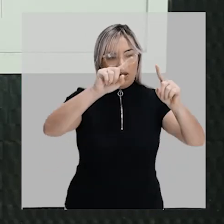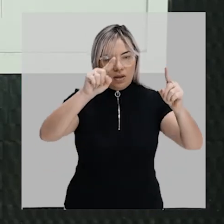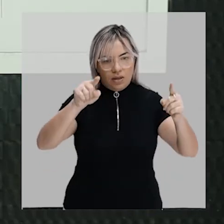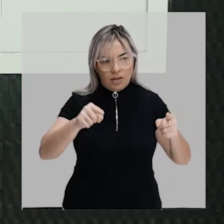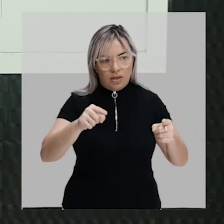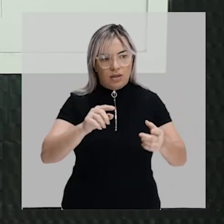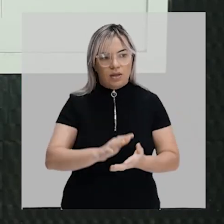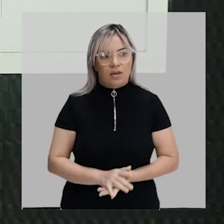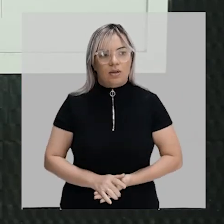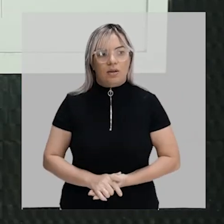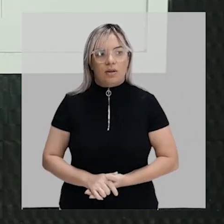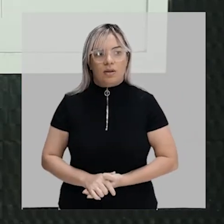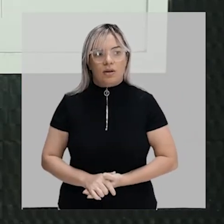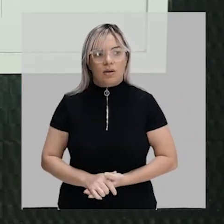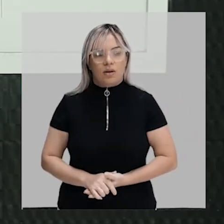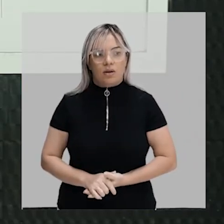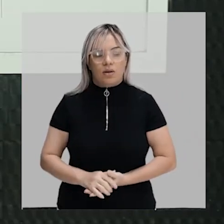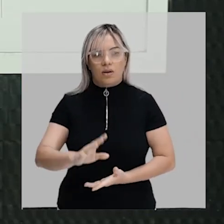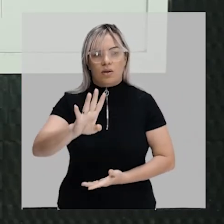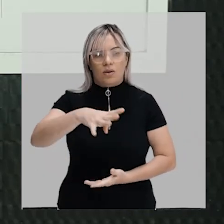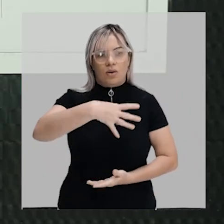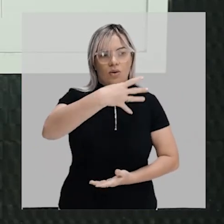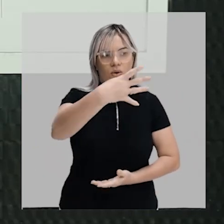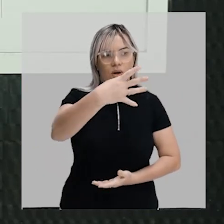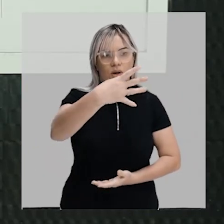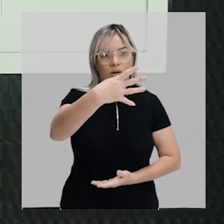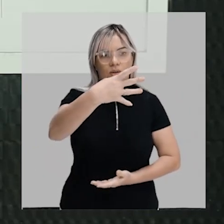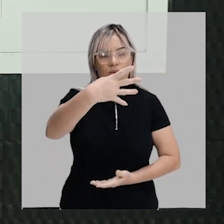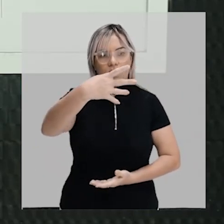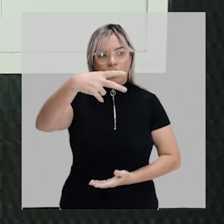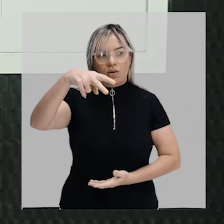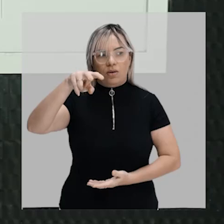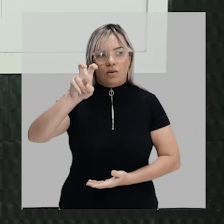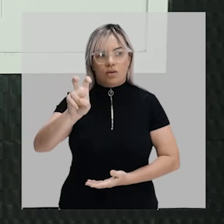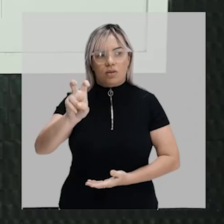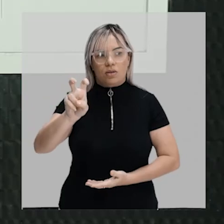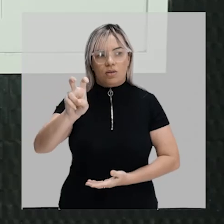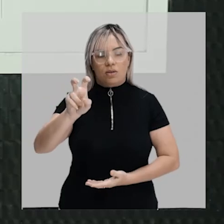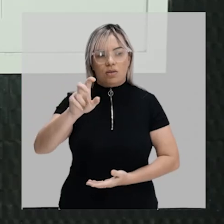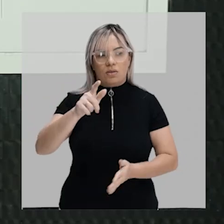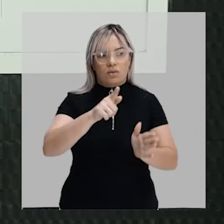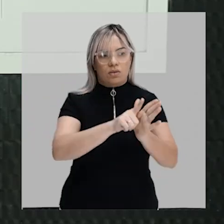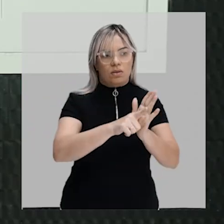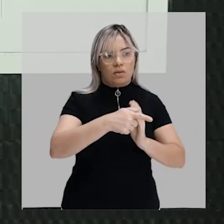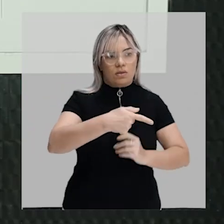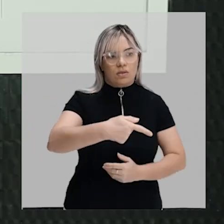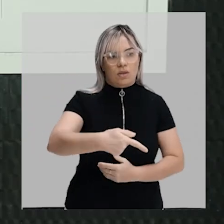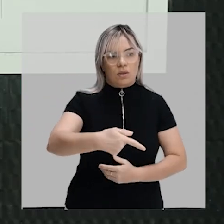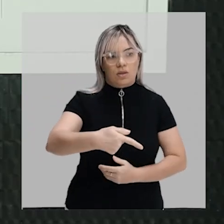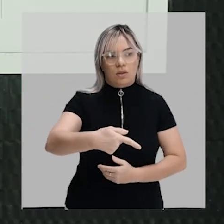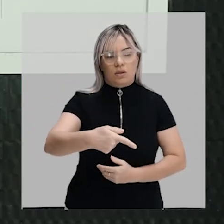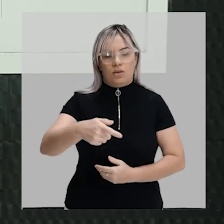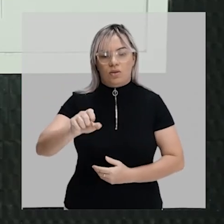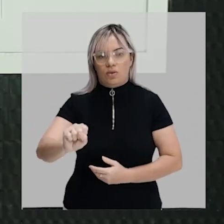elementos quatro cinco menos sete e oito